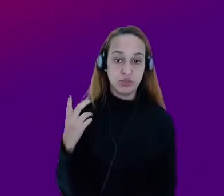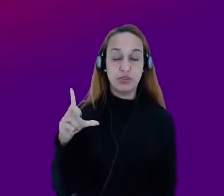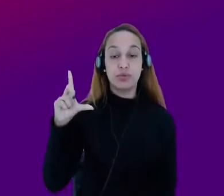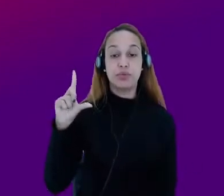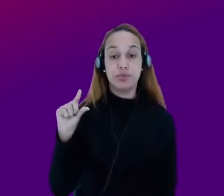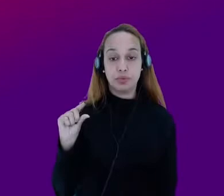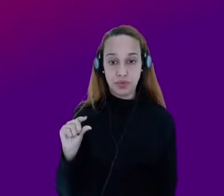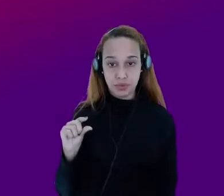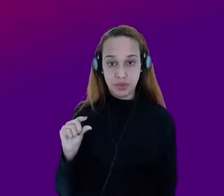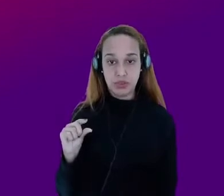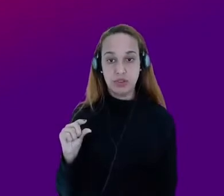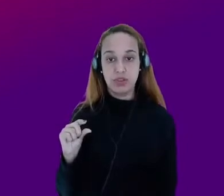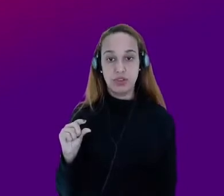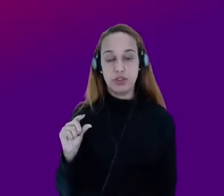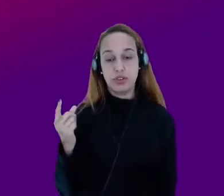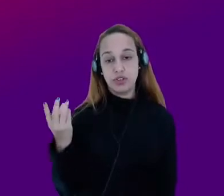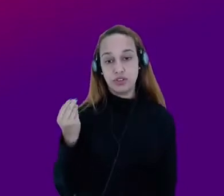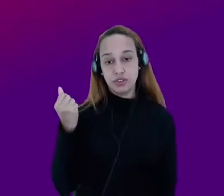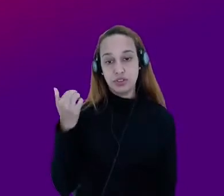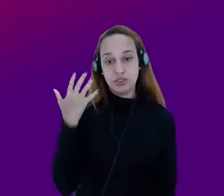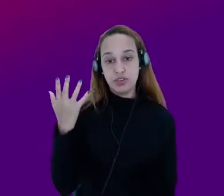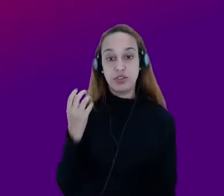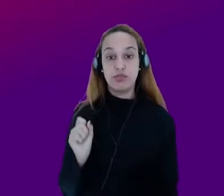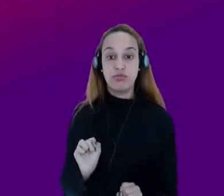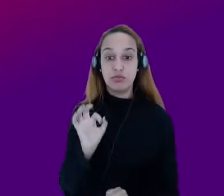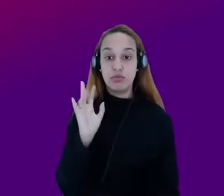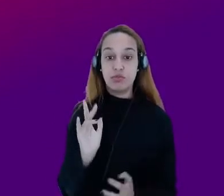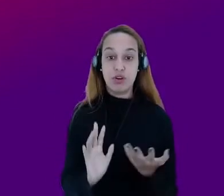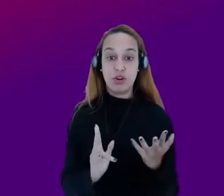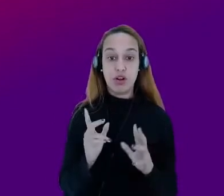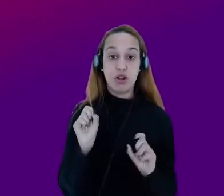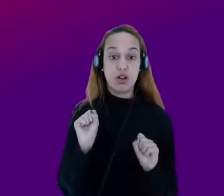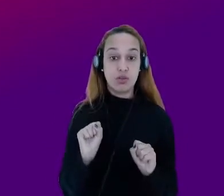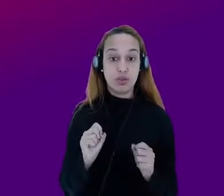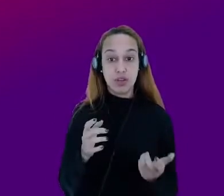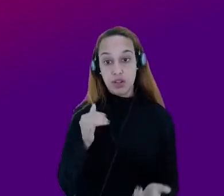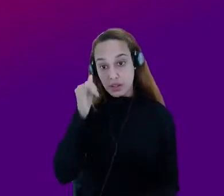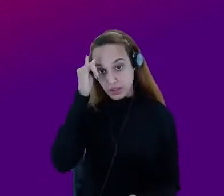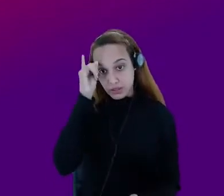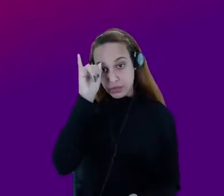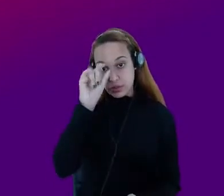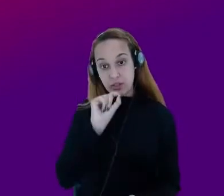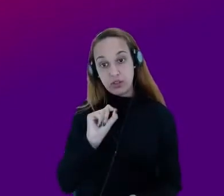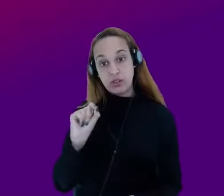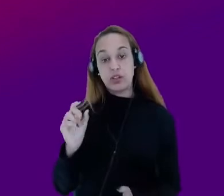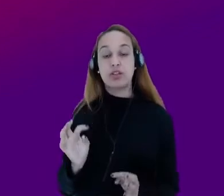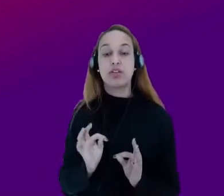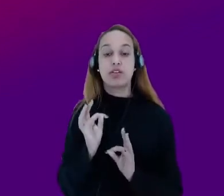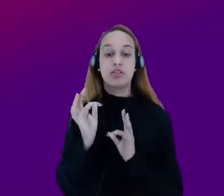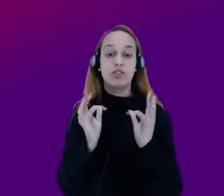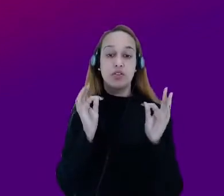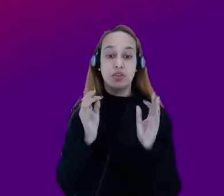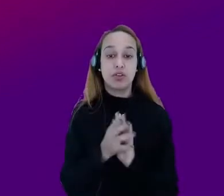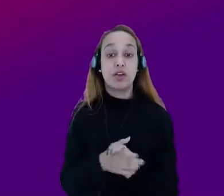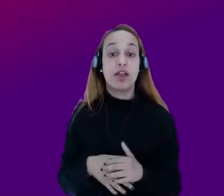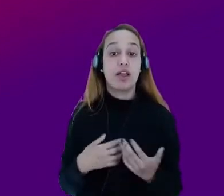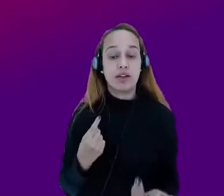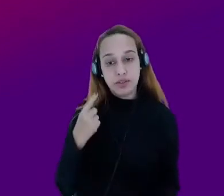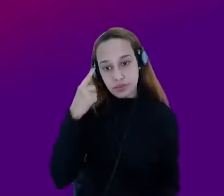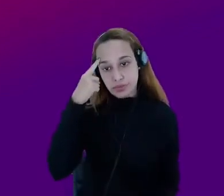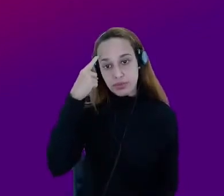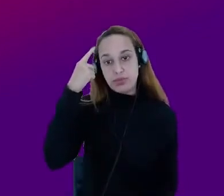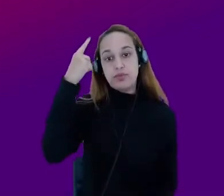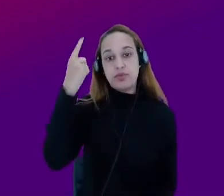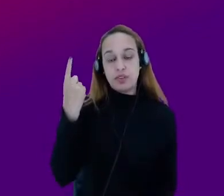diminuição de incêndios acidentais a gente pode evitar com essa tecnologia. E aí, vamos entrar um pouco mais sobre,